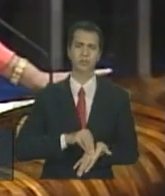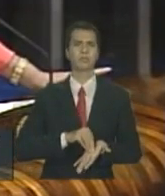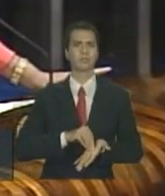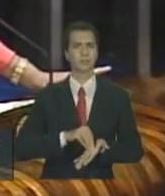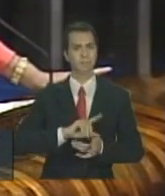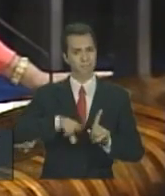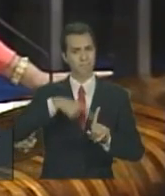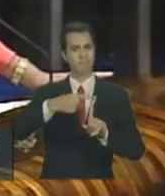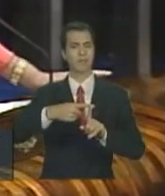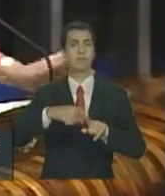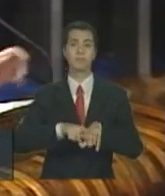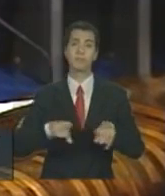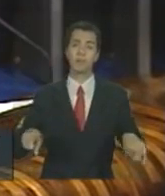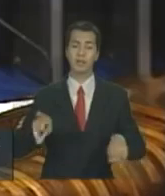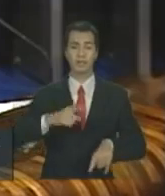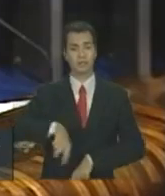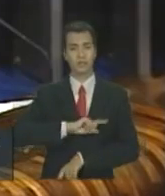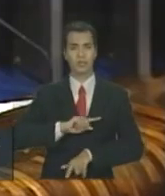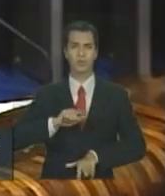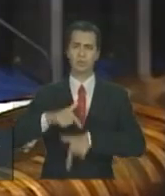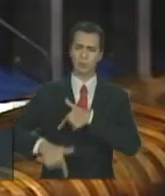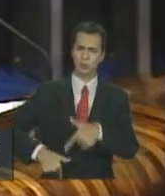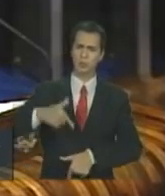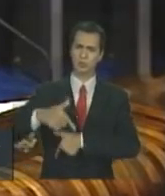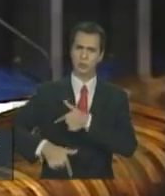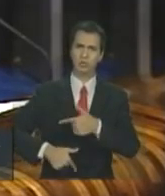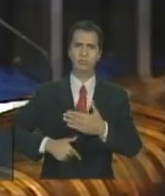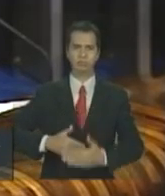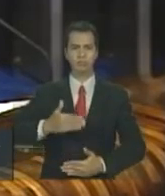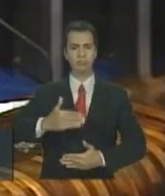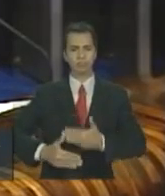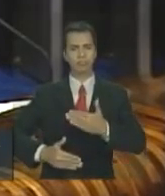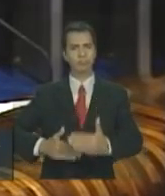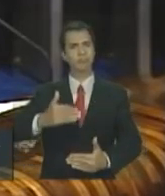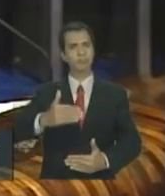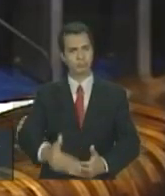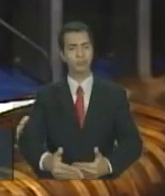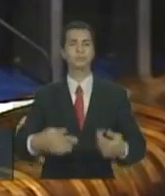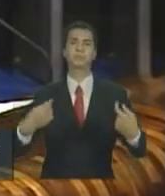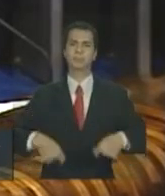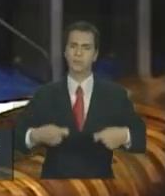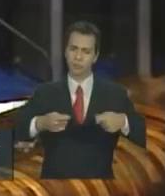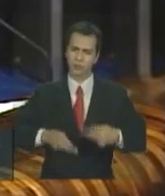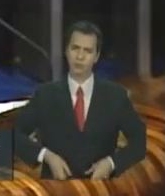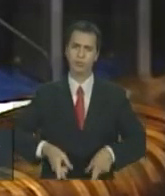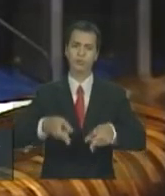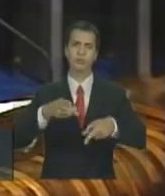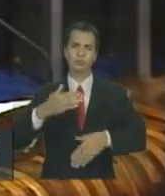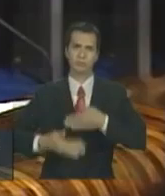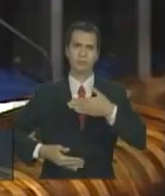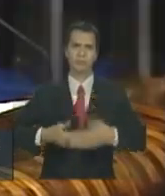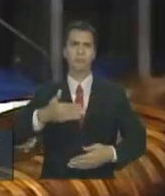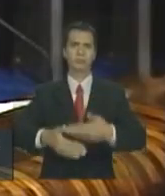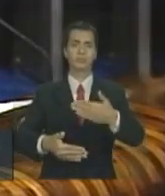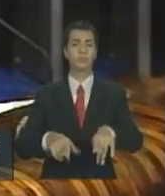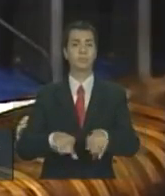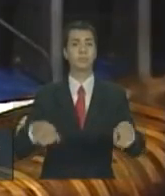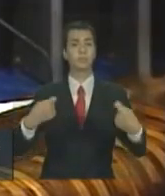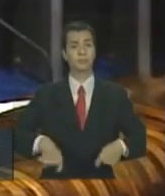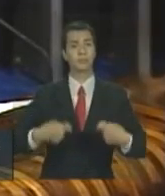também a cada etapa da luta é sempre importante que a gente saiba que tem que avançar, mas a gente tenha